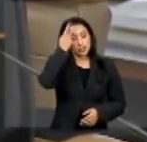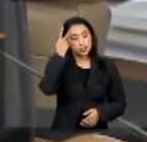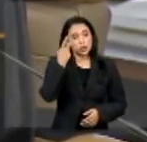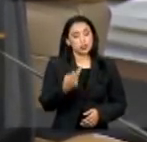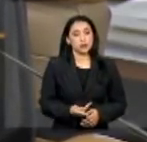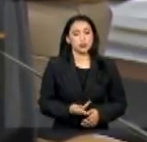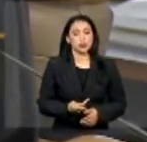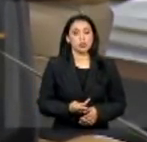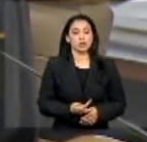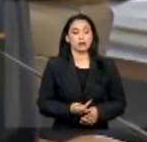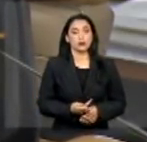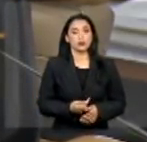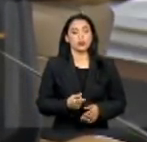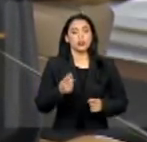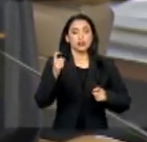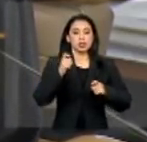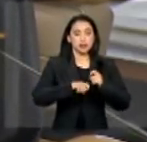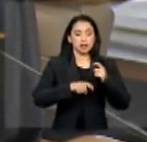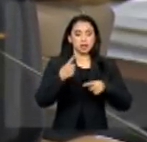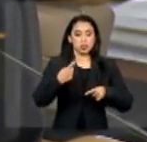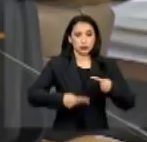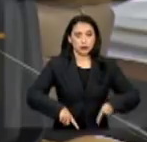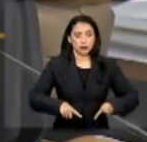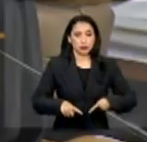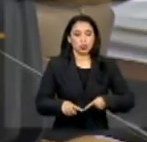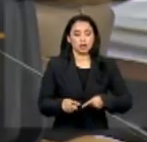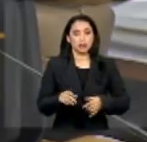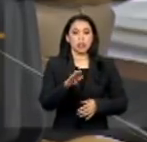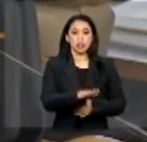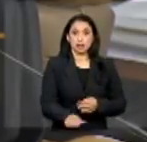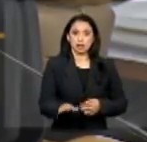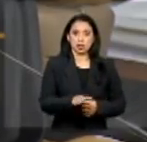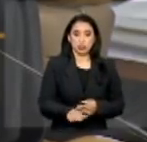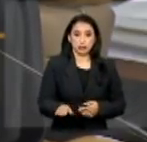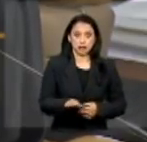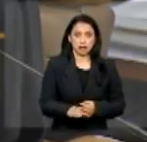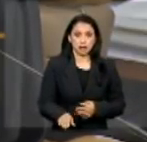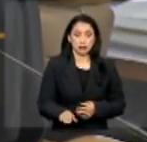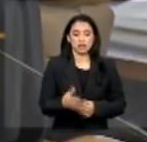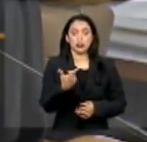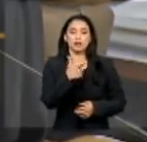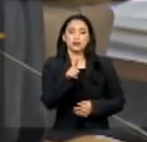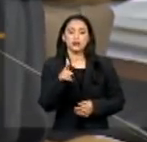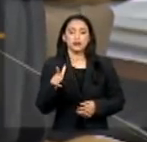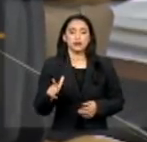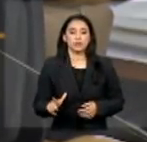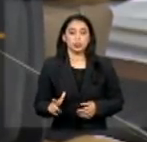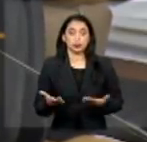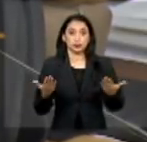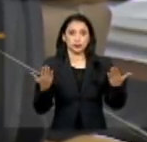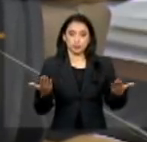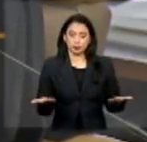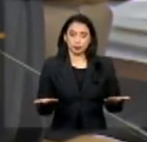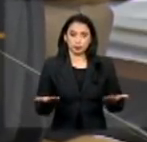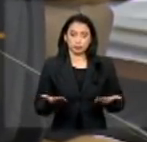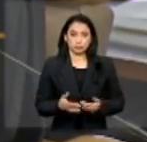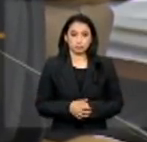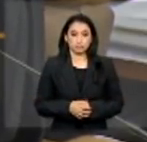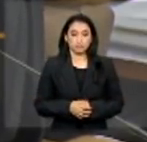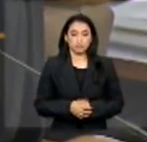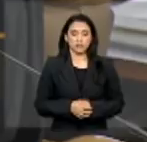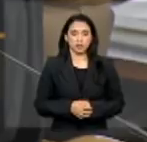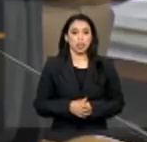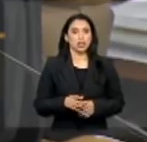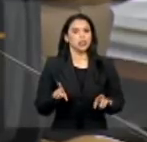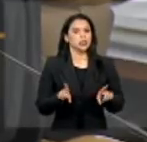delitos praticados com violência ou grave ameaça entre outros aqui também não se